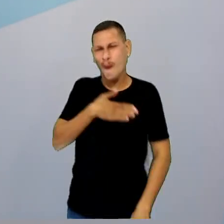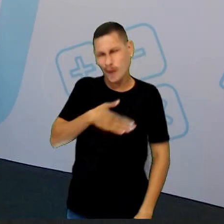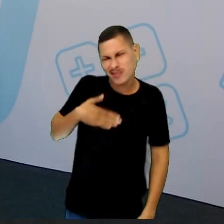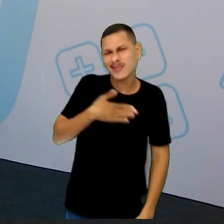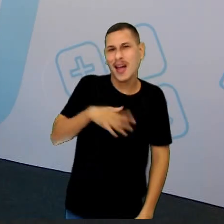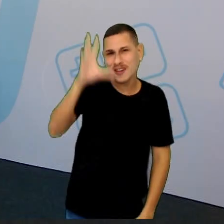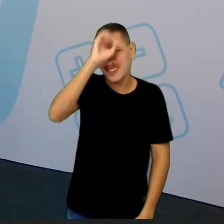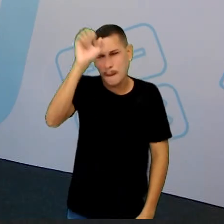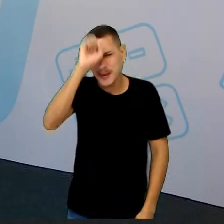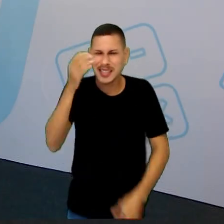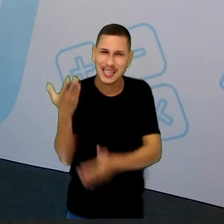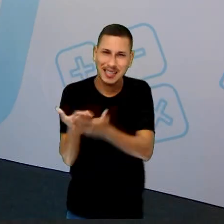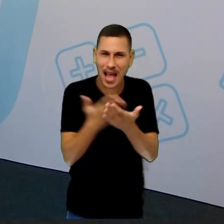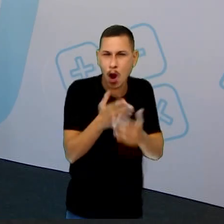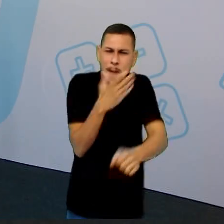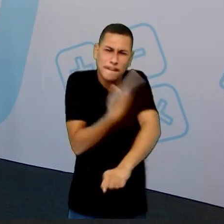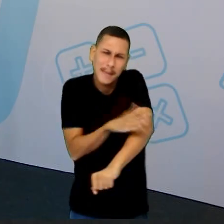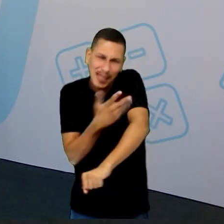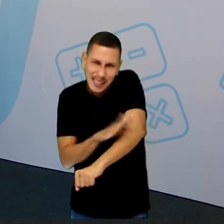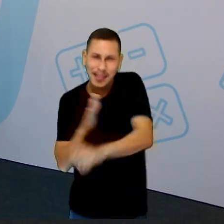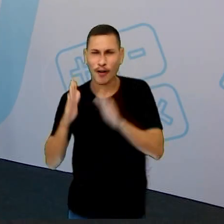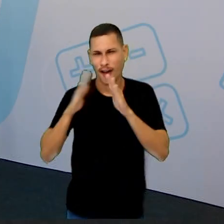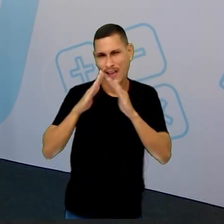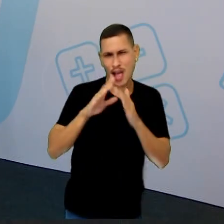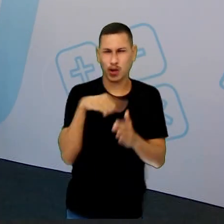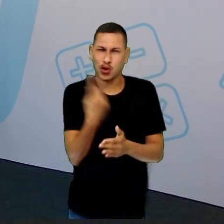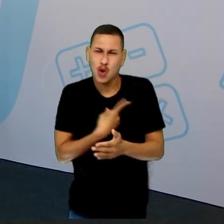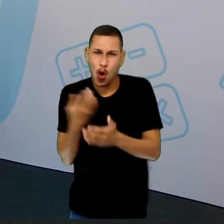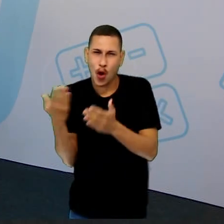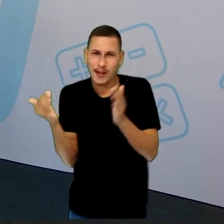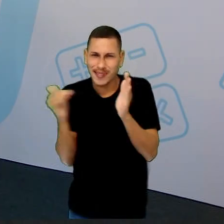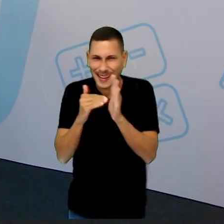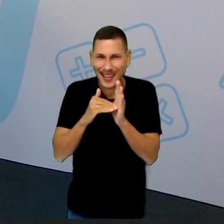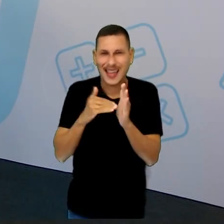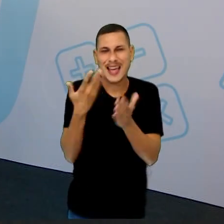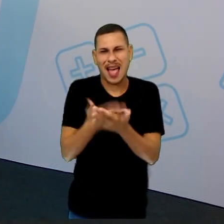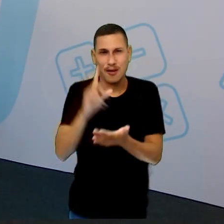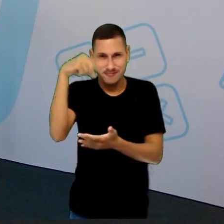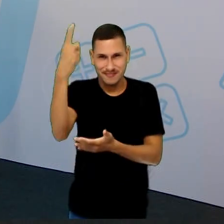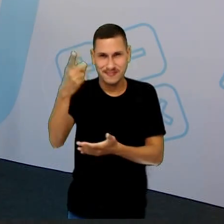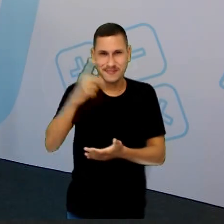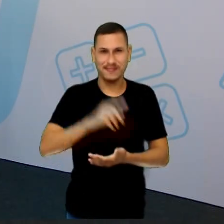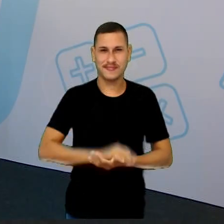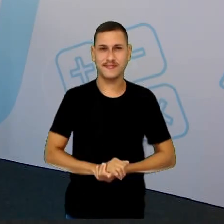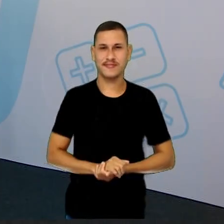aqui na nossa aula. Pratiquem um pouquinho mais e a gente se vê na próxima. Até lá!